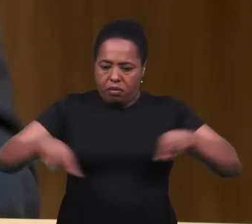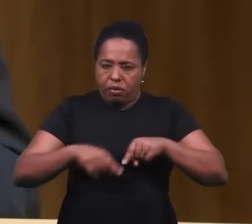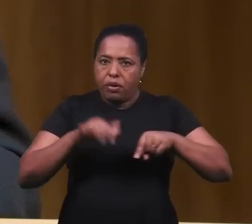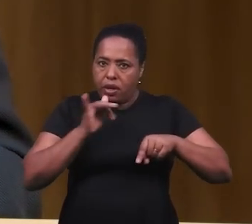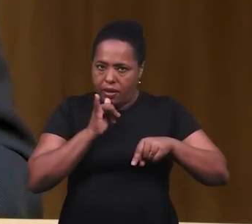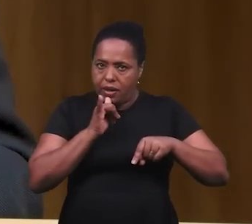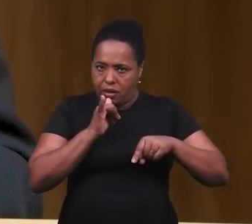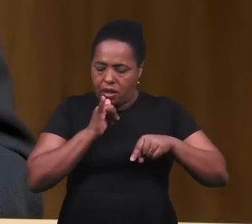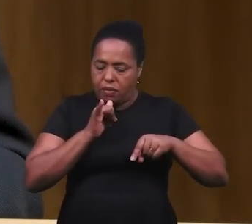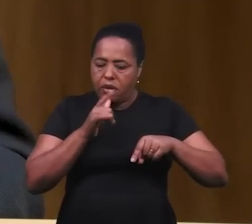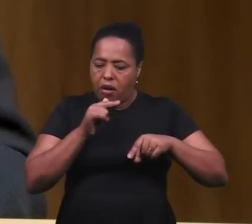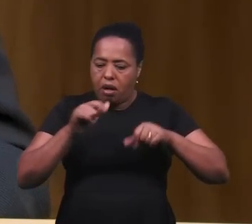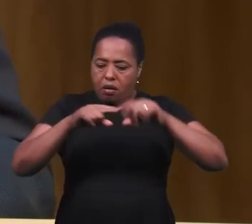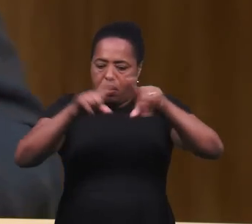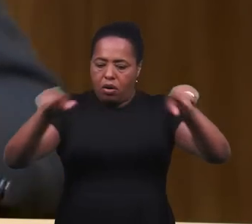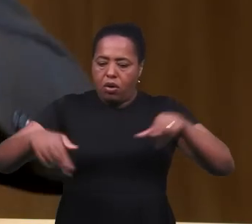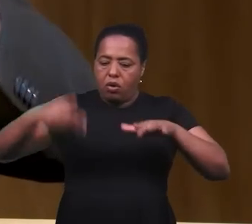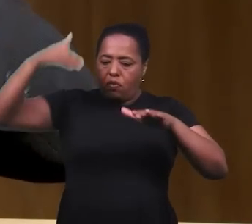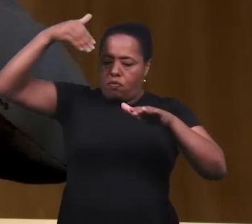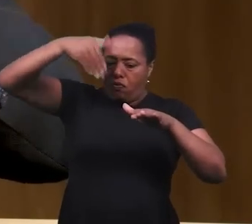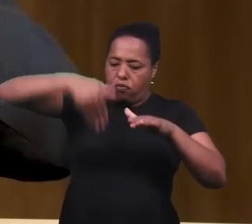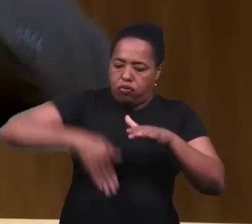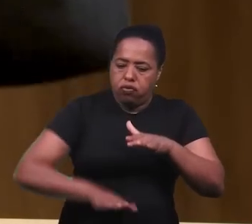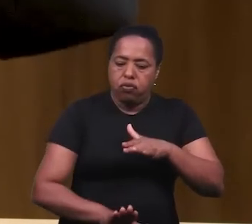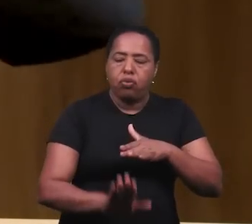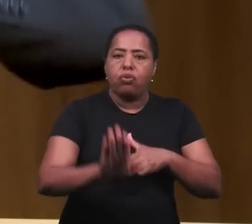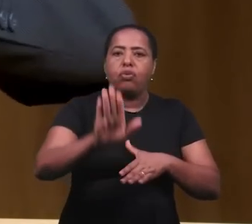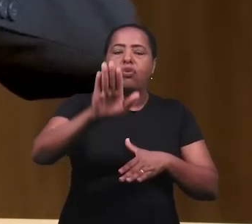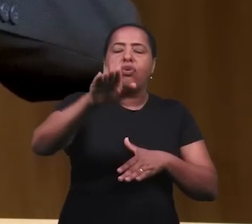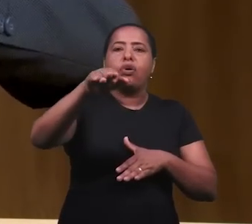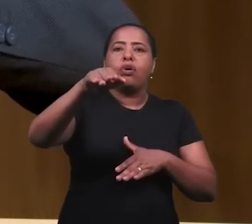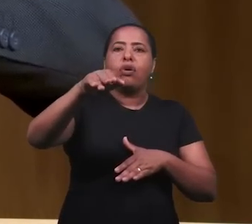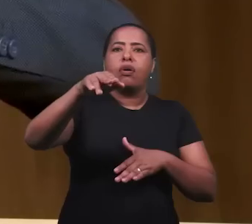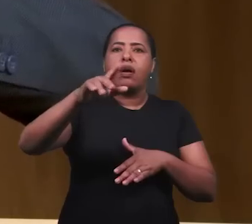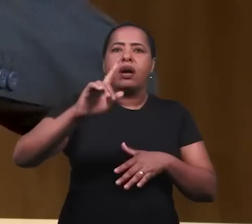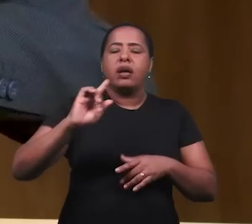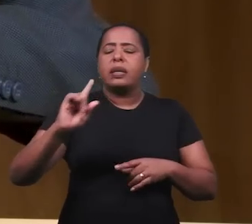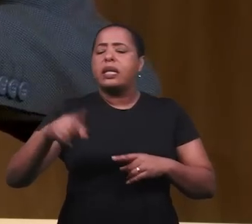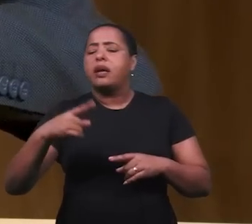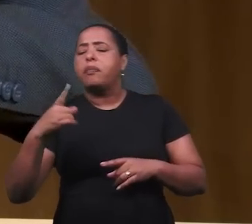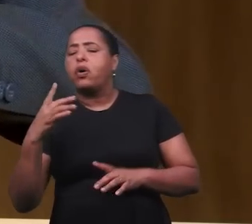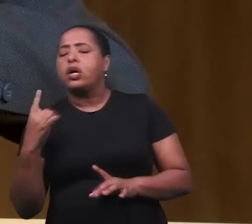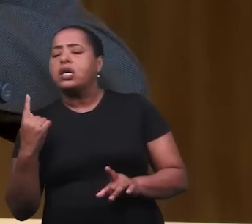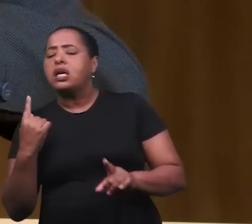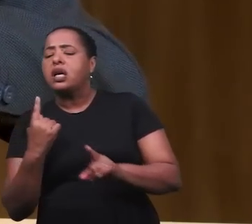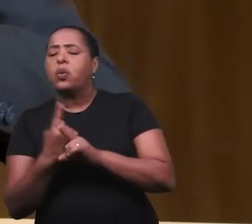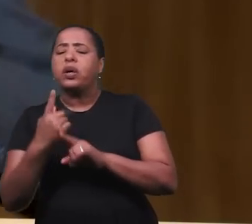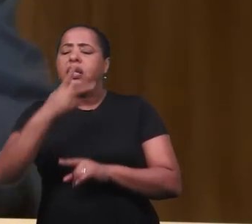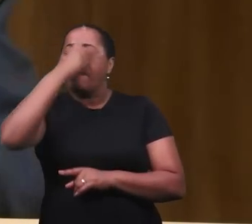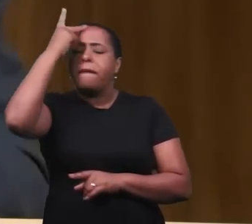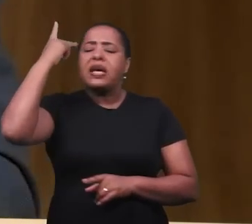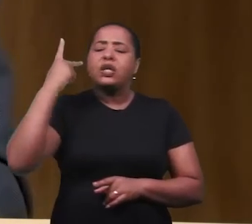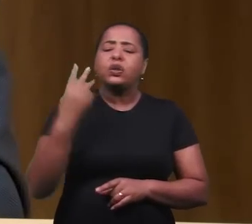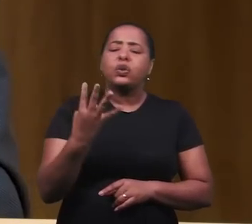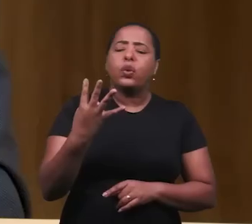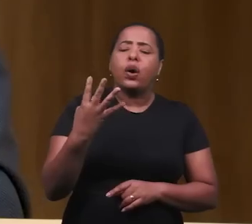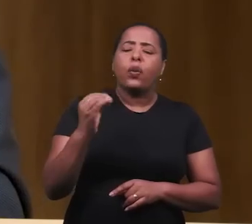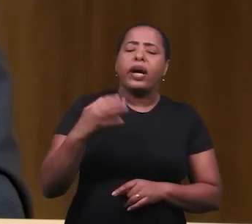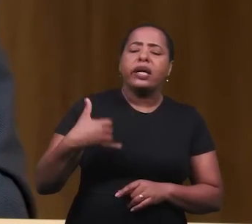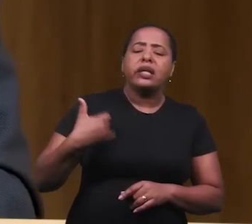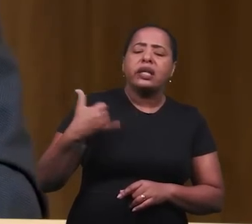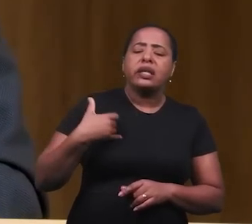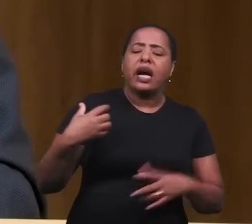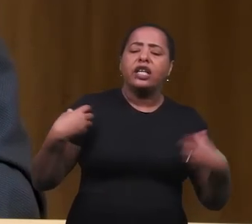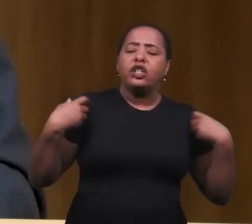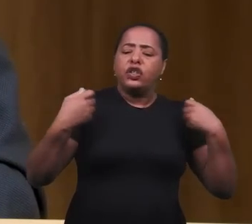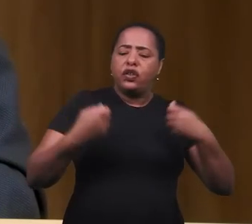bola na piscina. Quando você pega a bola na piscina, você mergulha aqui, ela sai aqui. Exatamente. Aí você, às vezes, de